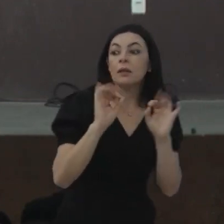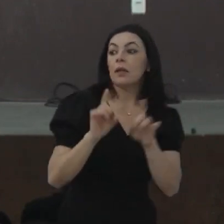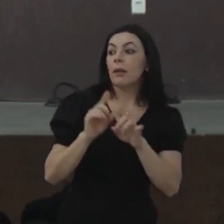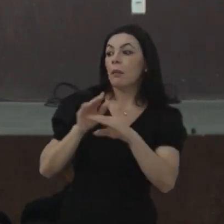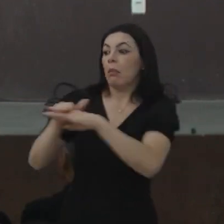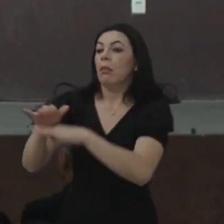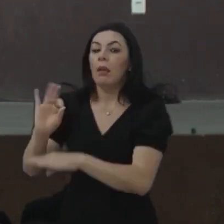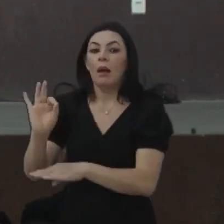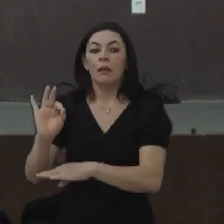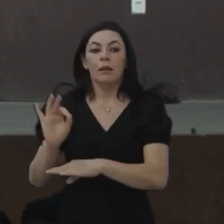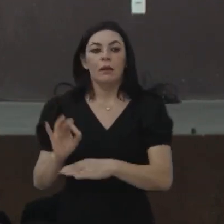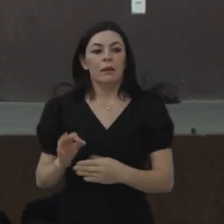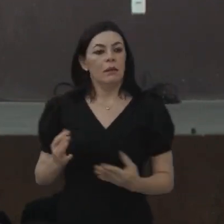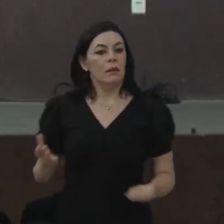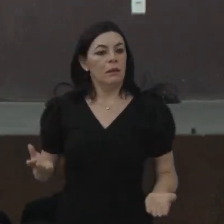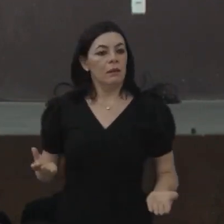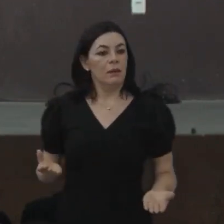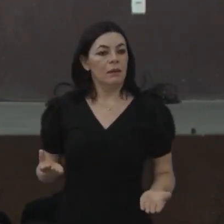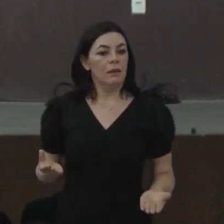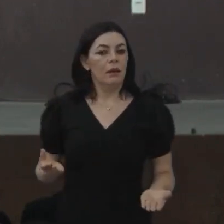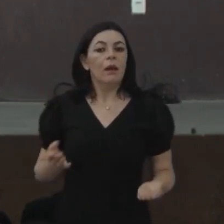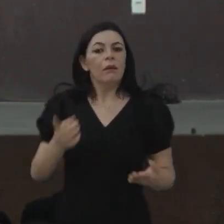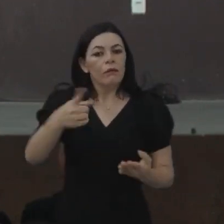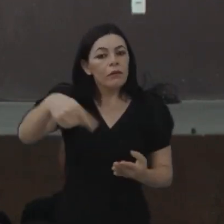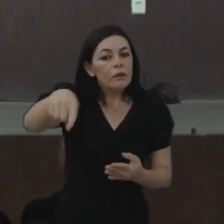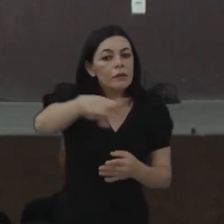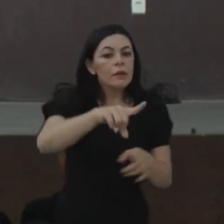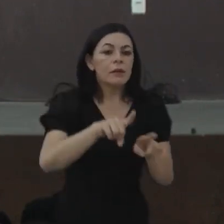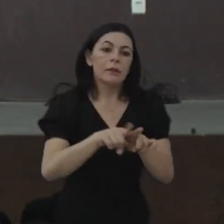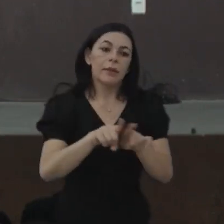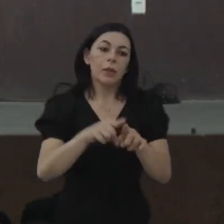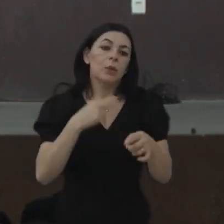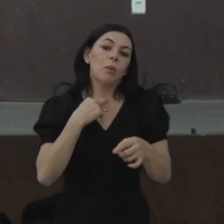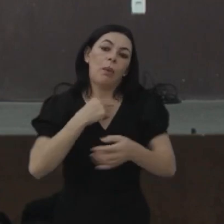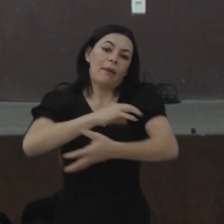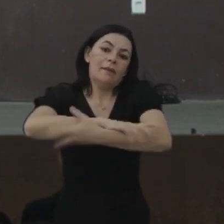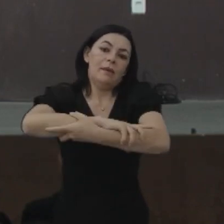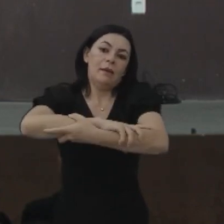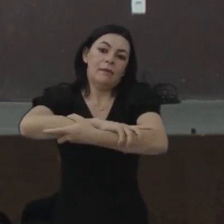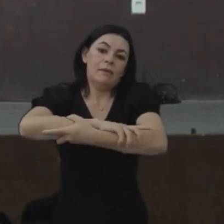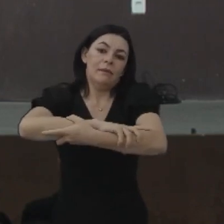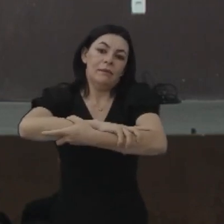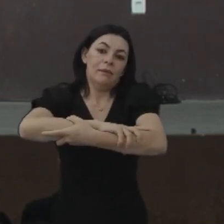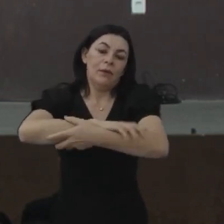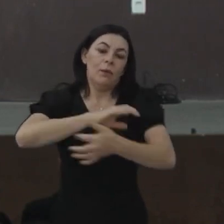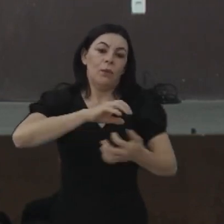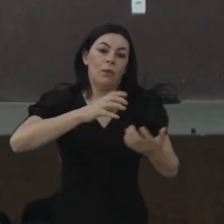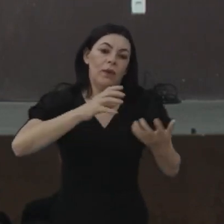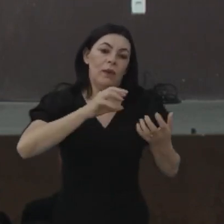processo. Não sejam cúmplices das obras infrutíferas das trevas.